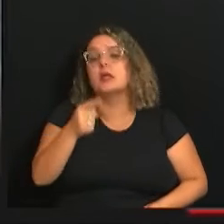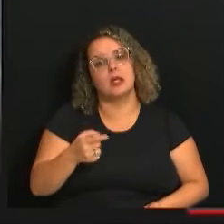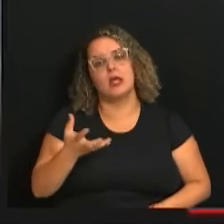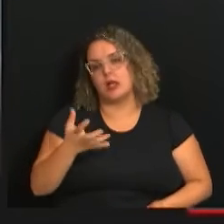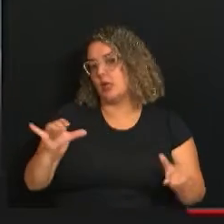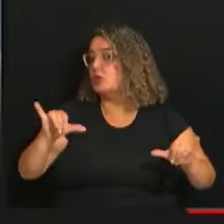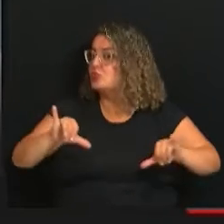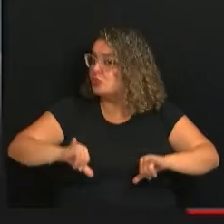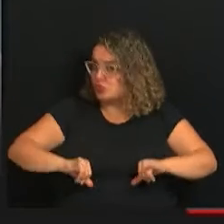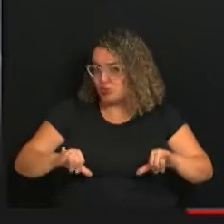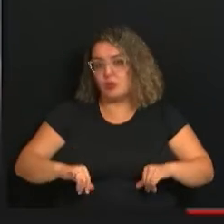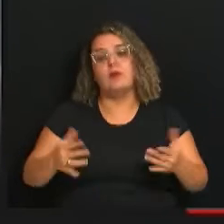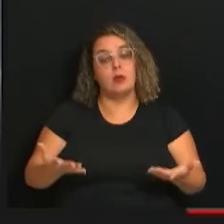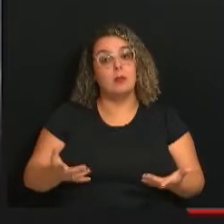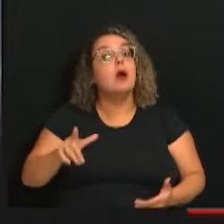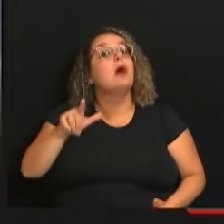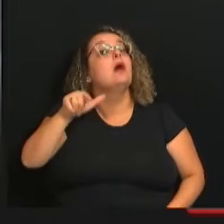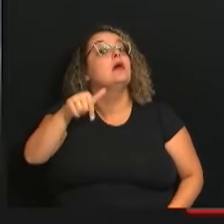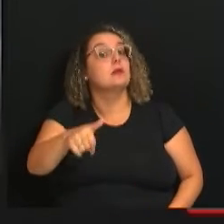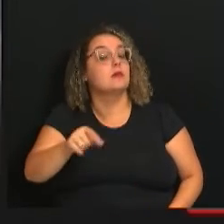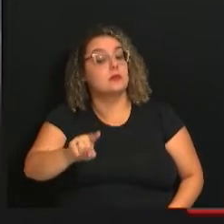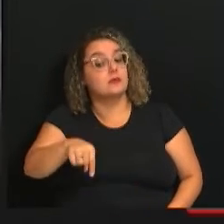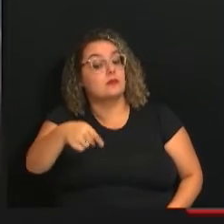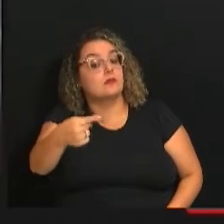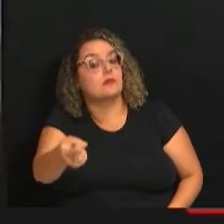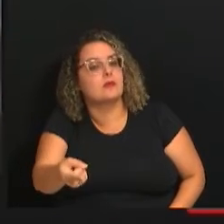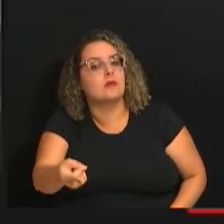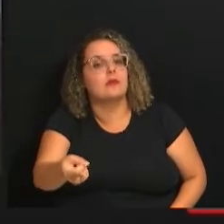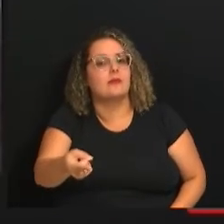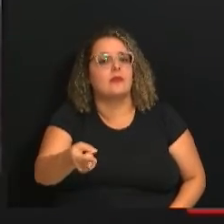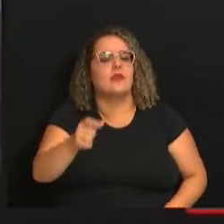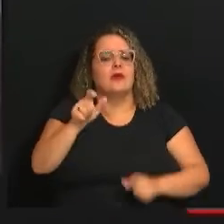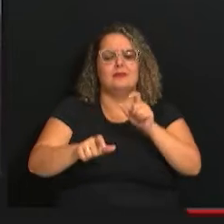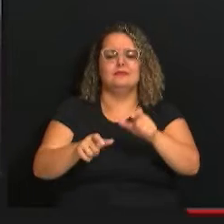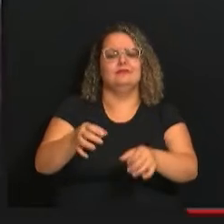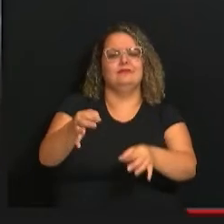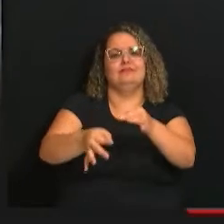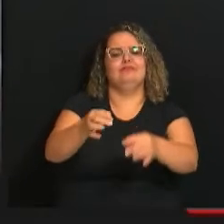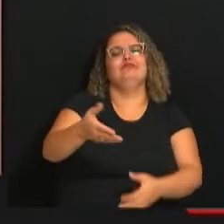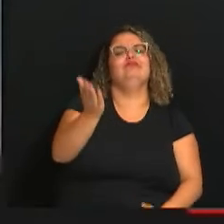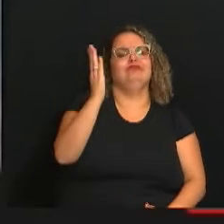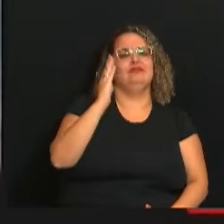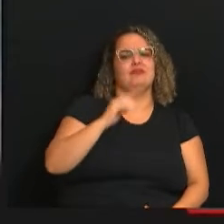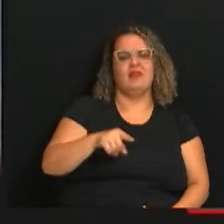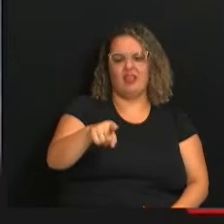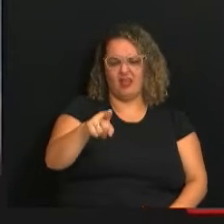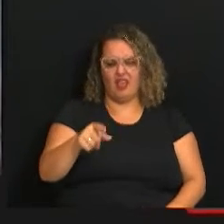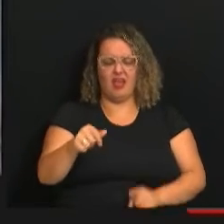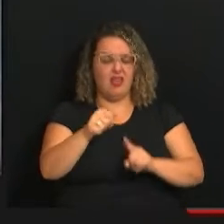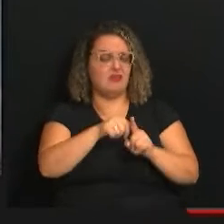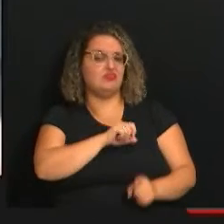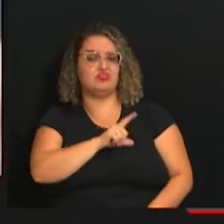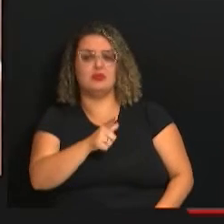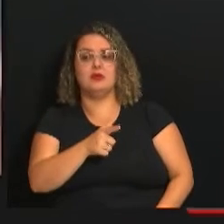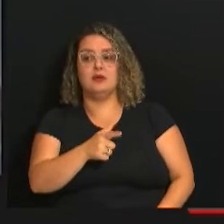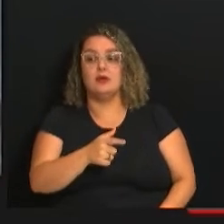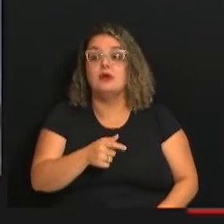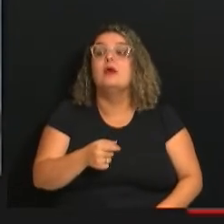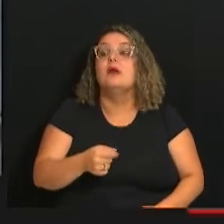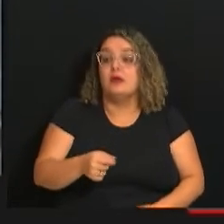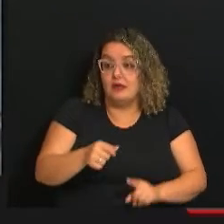da magistratura. Tinha 8.000 candidatos para 80 vagas. Então, eu não virei juíza, como as